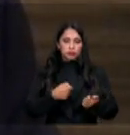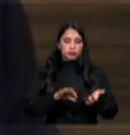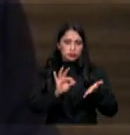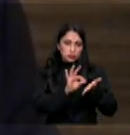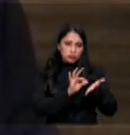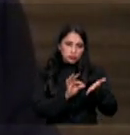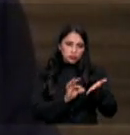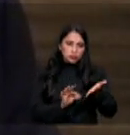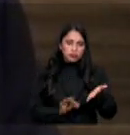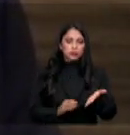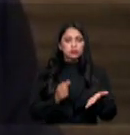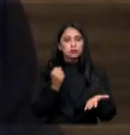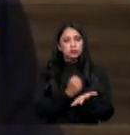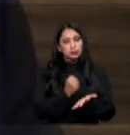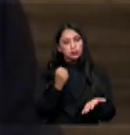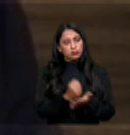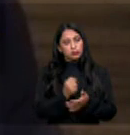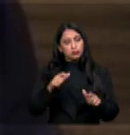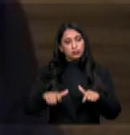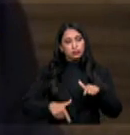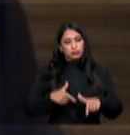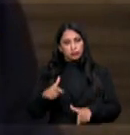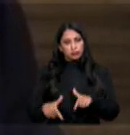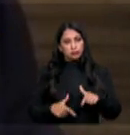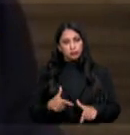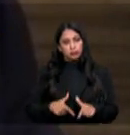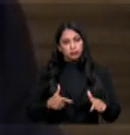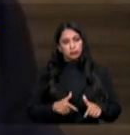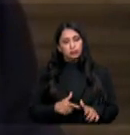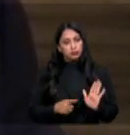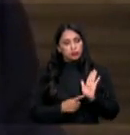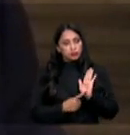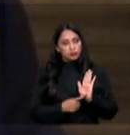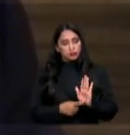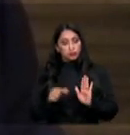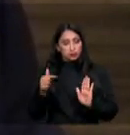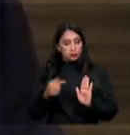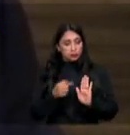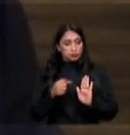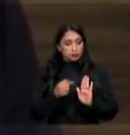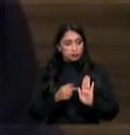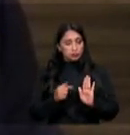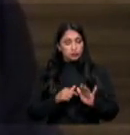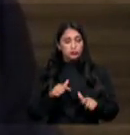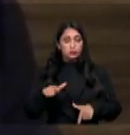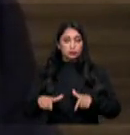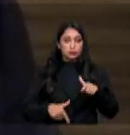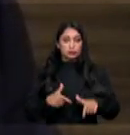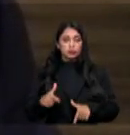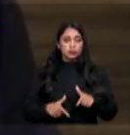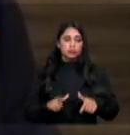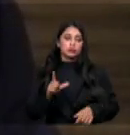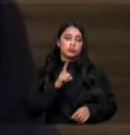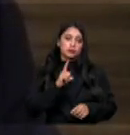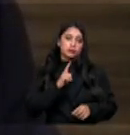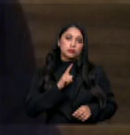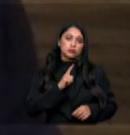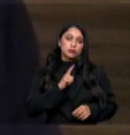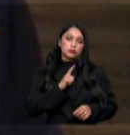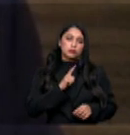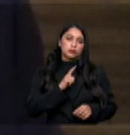de empregados. Portanto, o que está dito aqui, empregados que exercem atividade